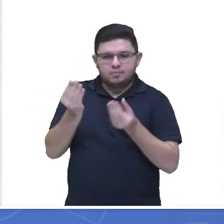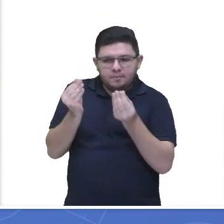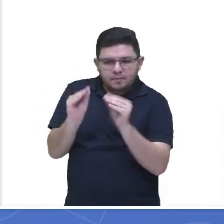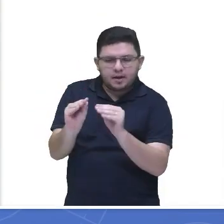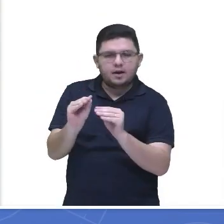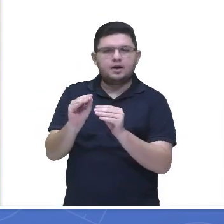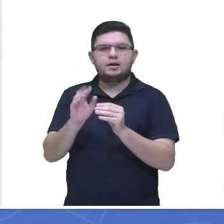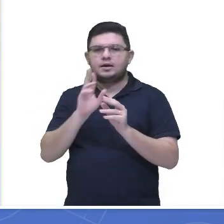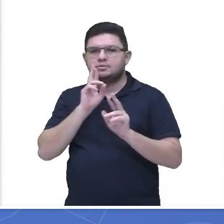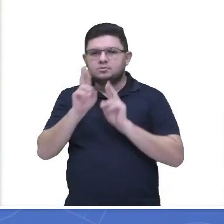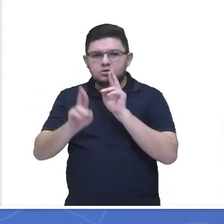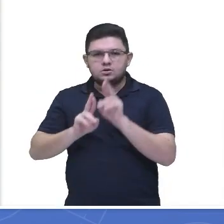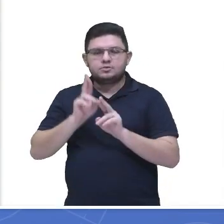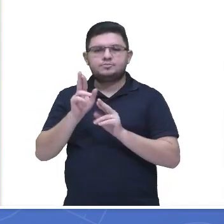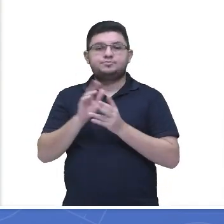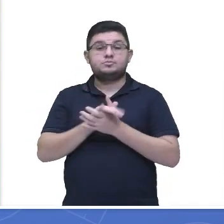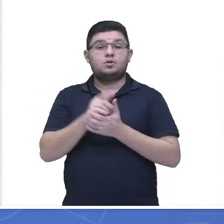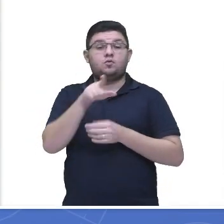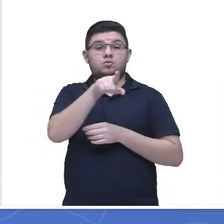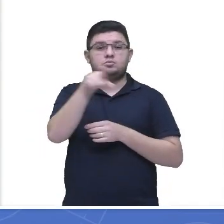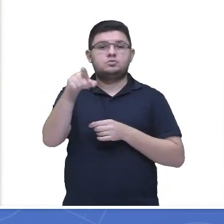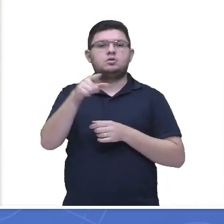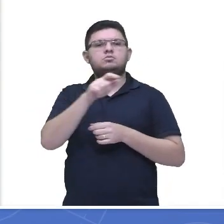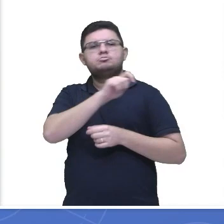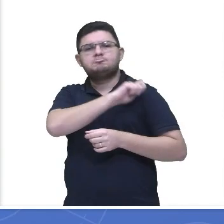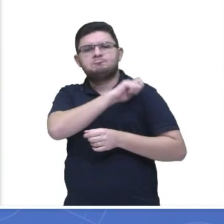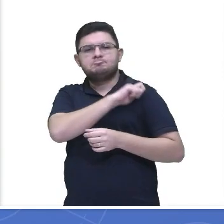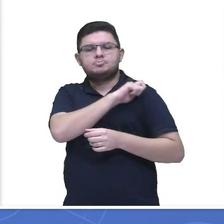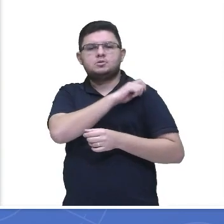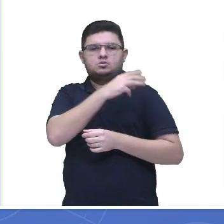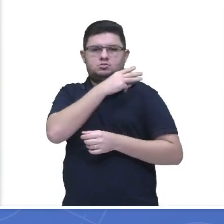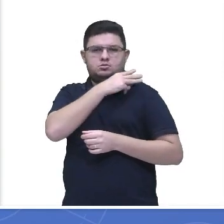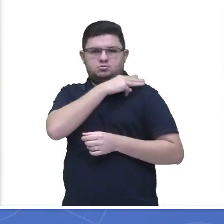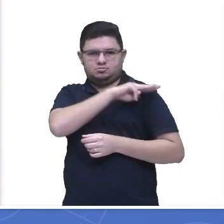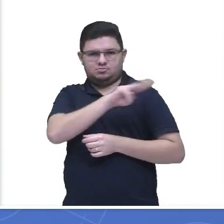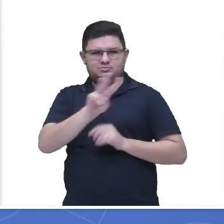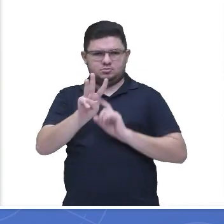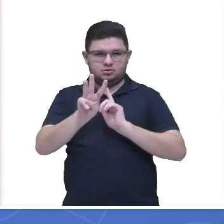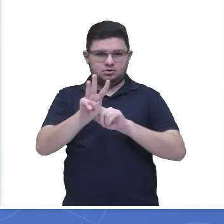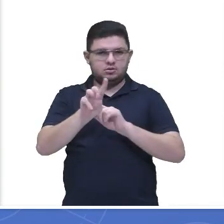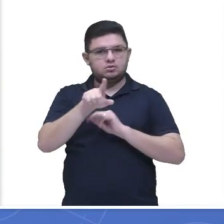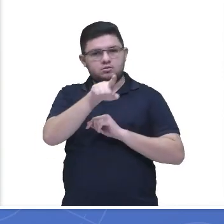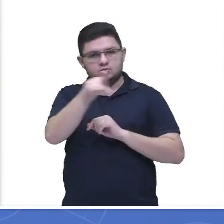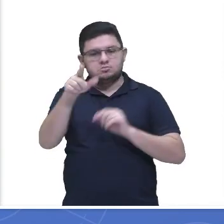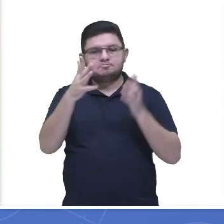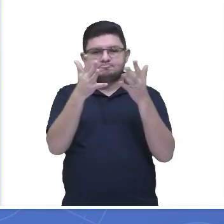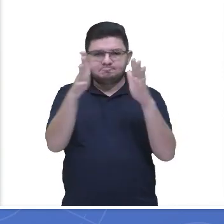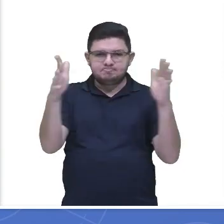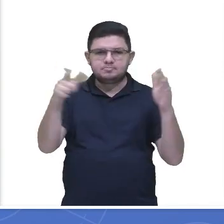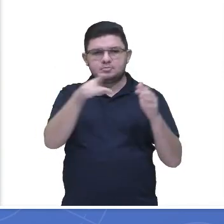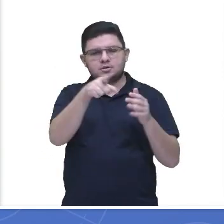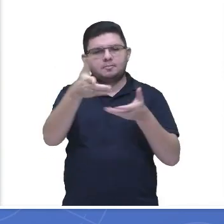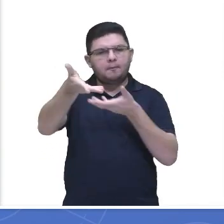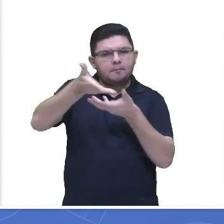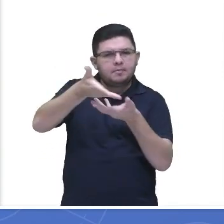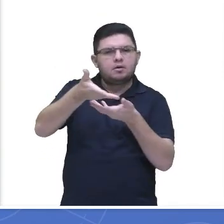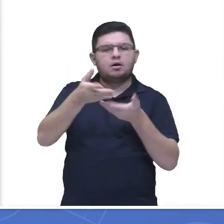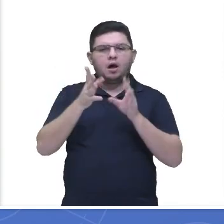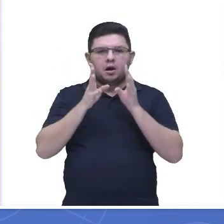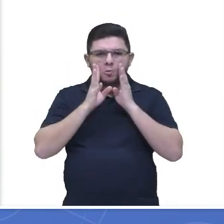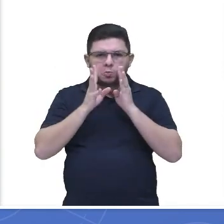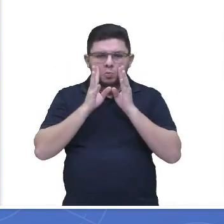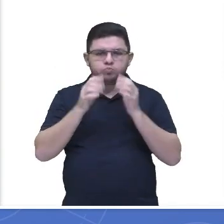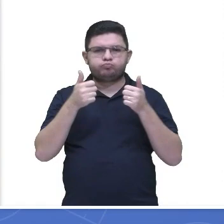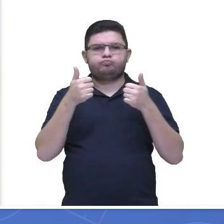você, aluno do terceirão, que está participando, está prestando atenção. Show de bola, tá bom? E lembrando